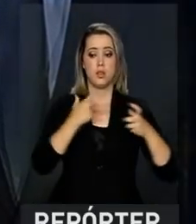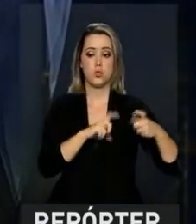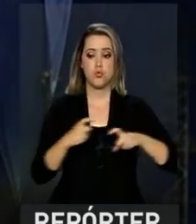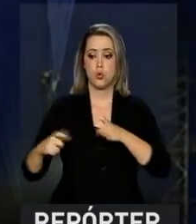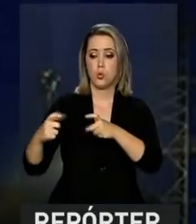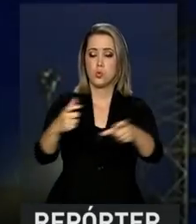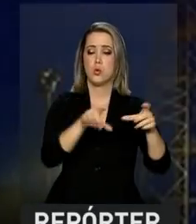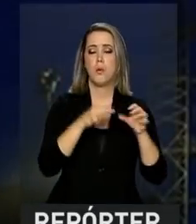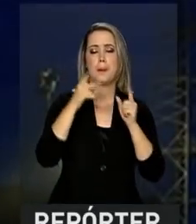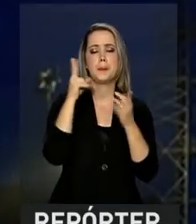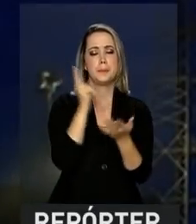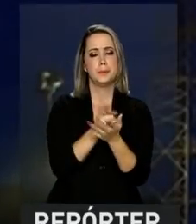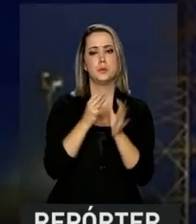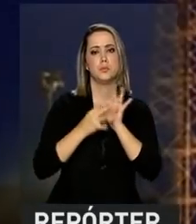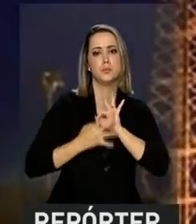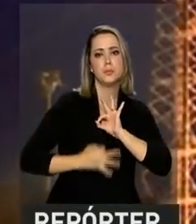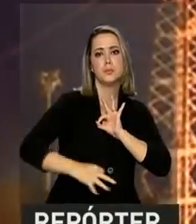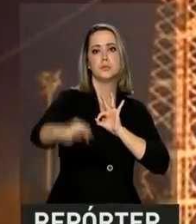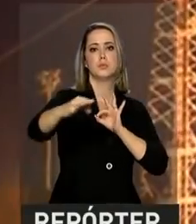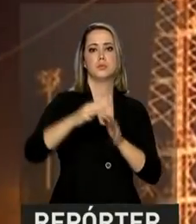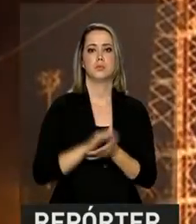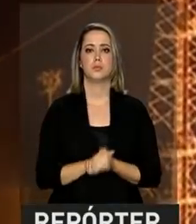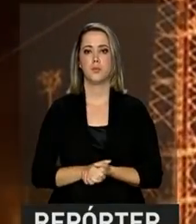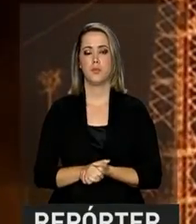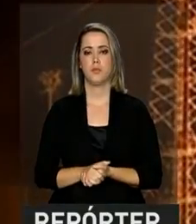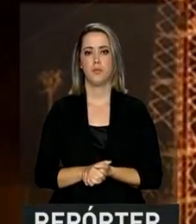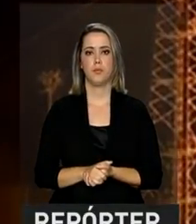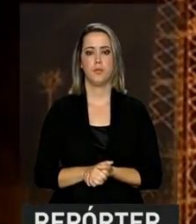recantos do nosso país.